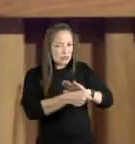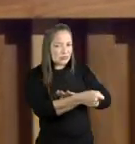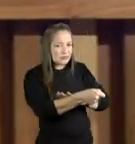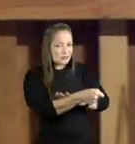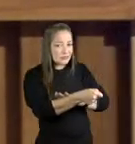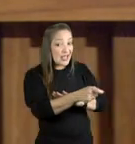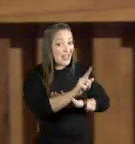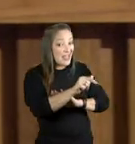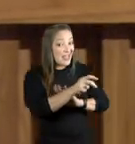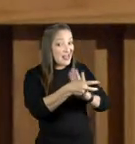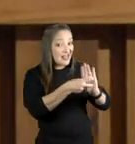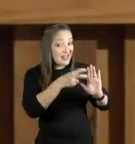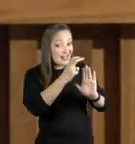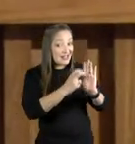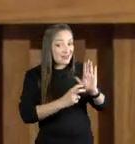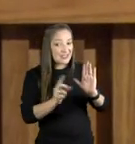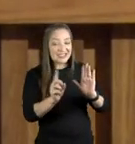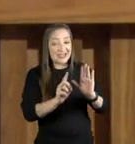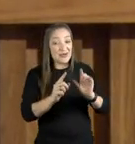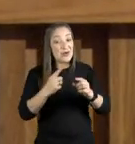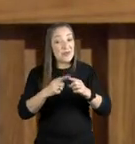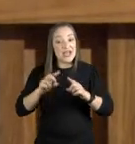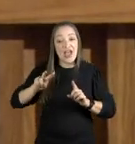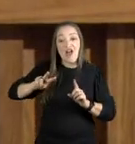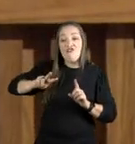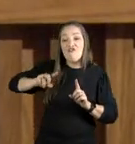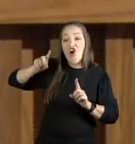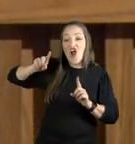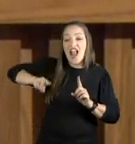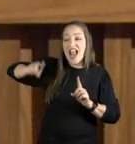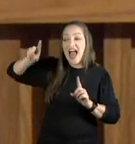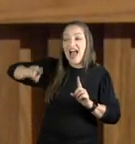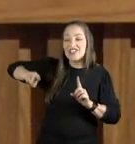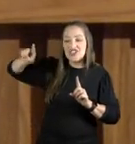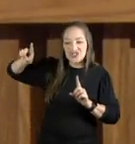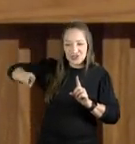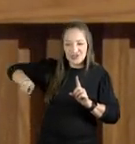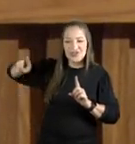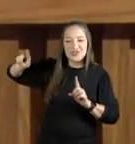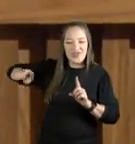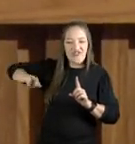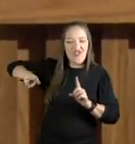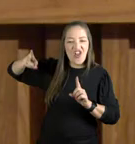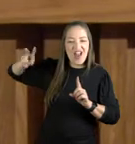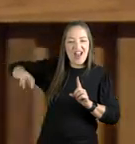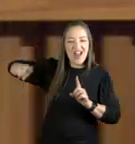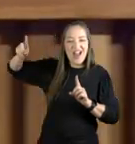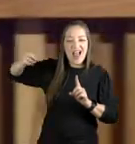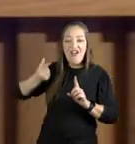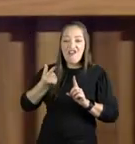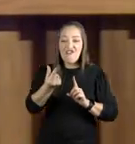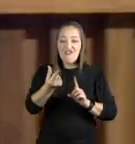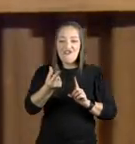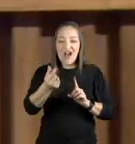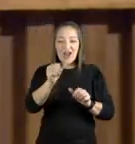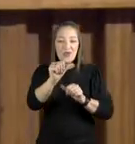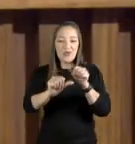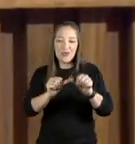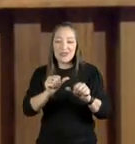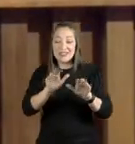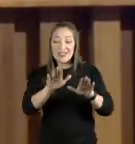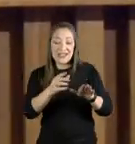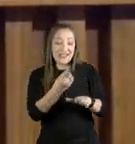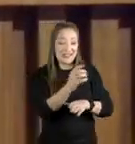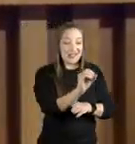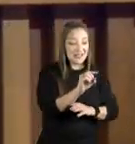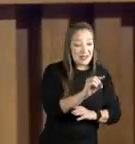algo muito volátil, o que é volátil? Ele oscila muito de valor. Então, uma hora você está ganhando 10 mil, uma hora você está perdendo 5